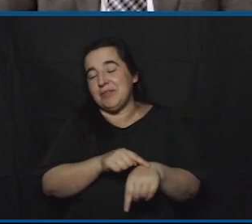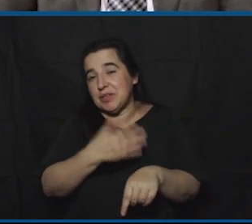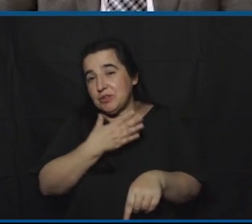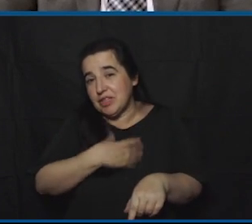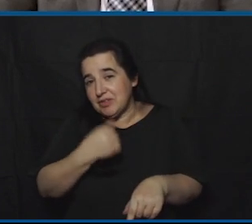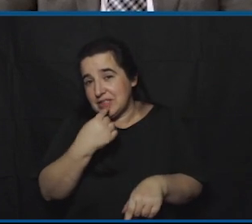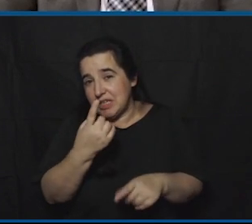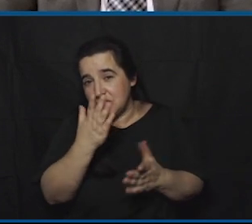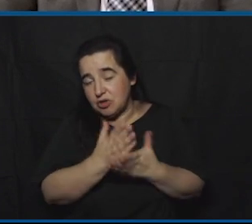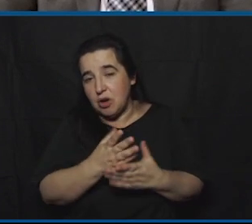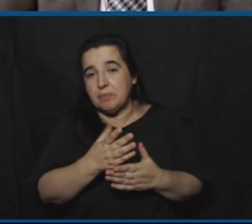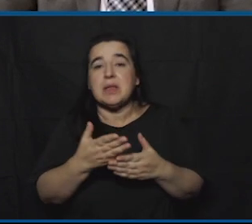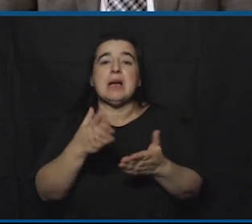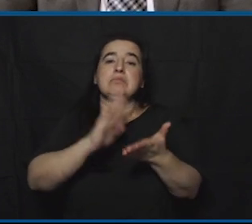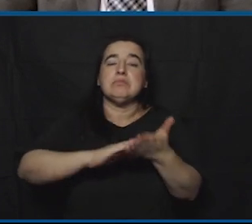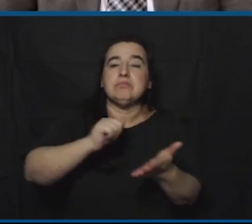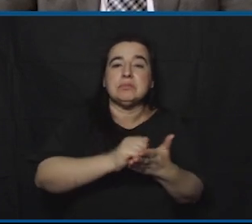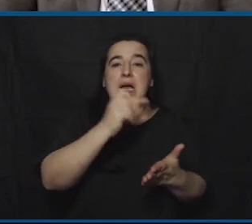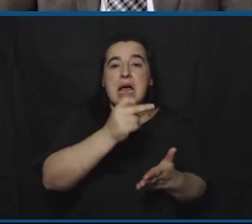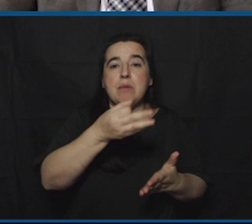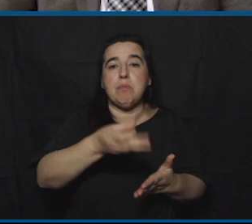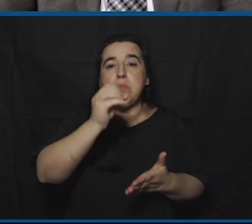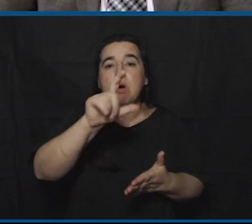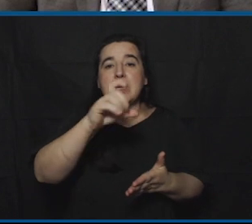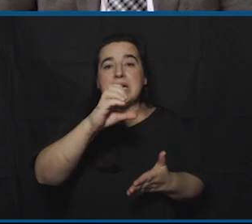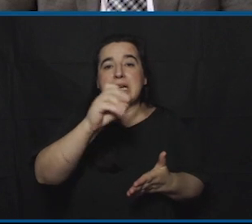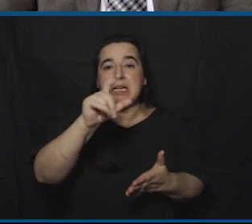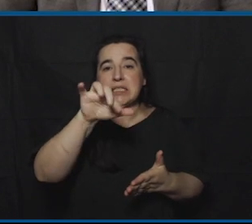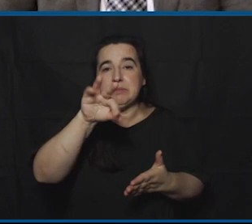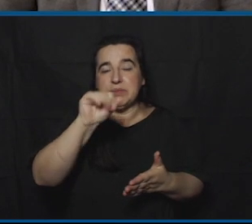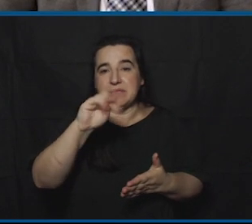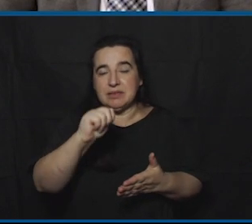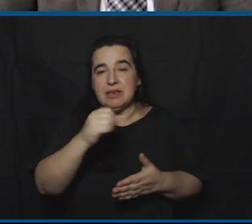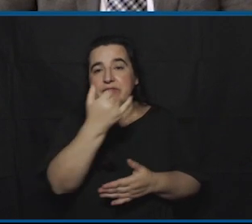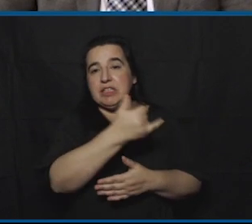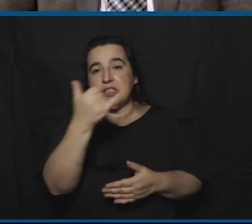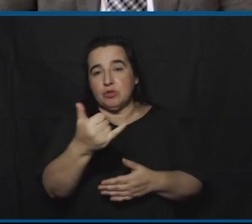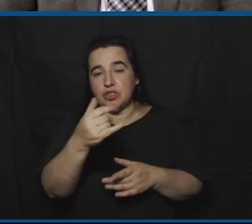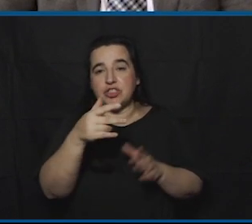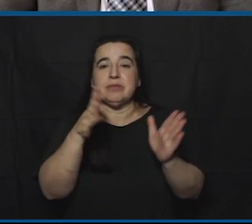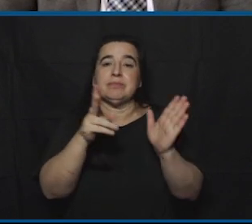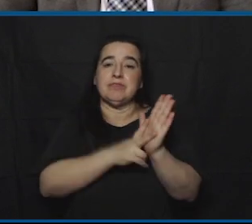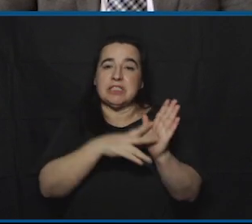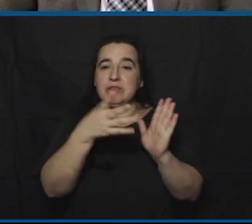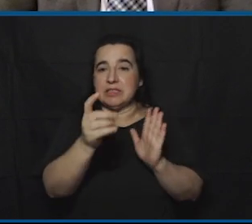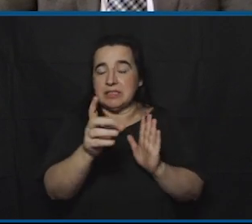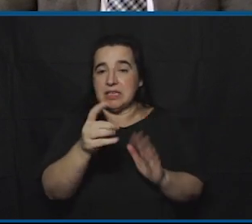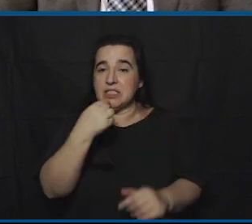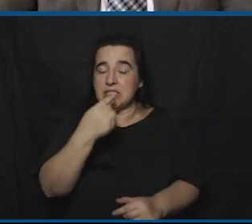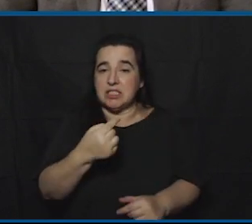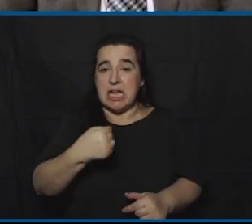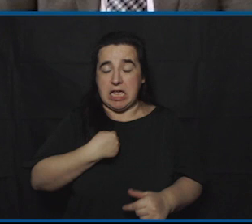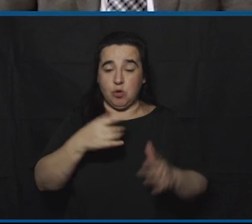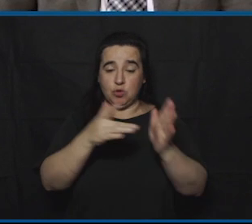gostaria apenas de mencionar Apocalipse 22, 16, onde o próprio Jesus diz: eu, Jesus, enviei o